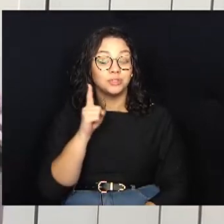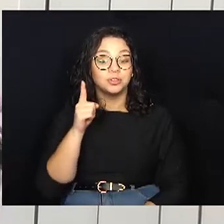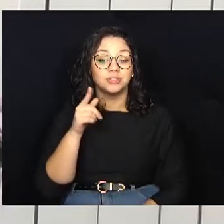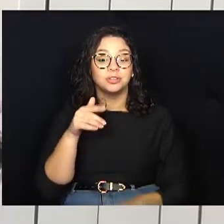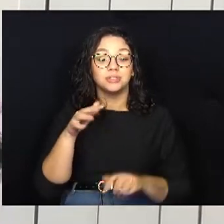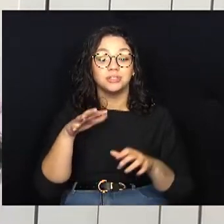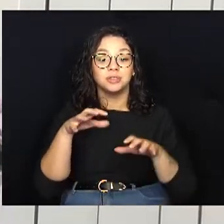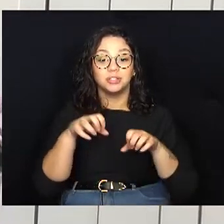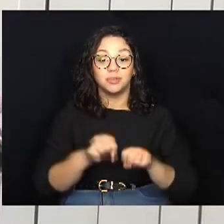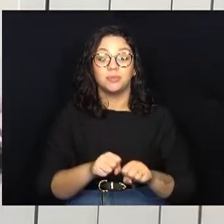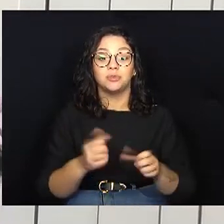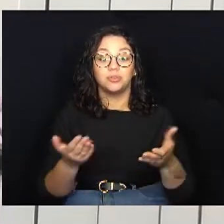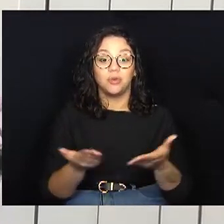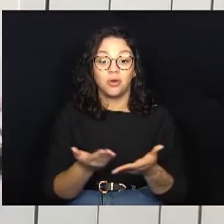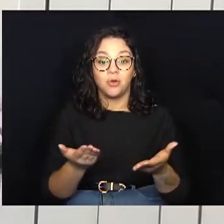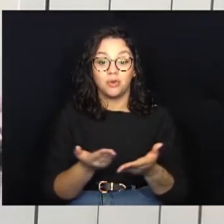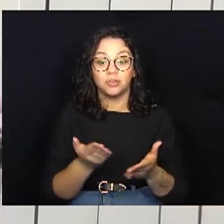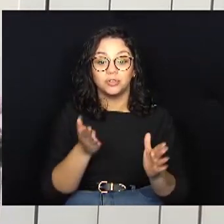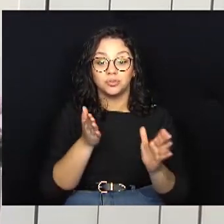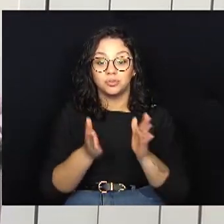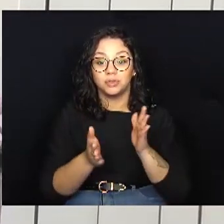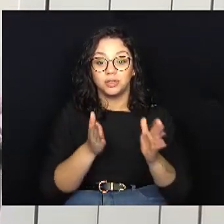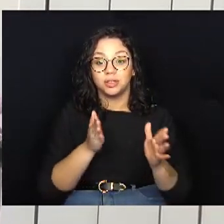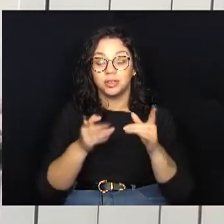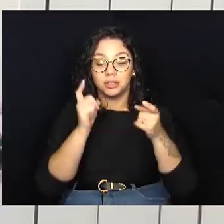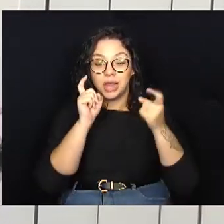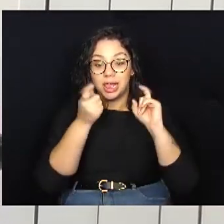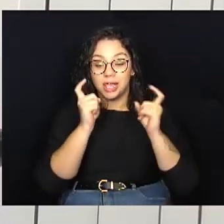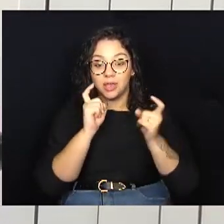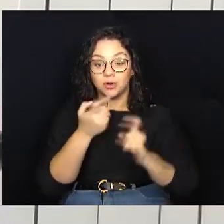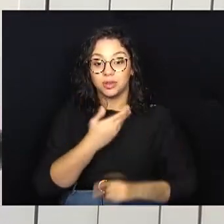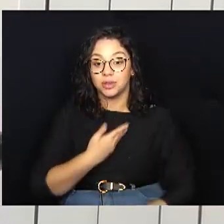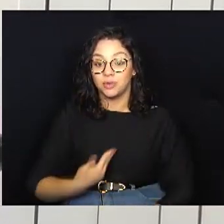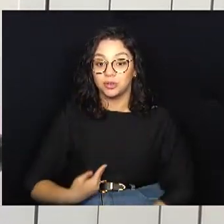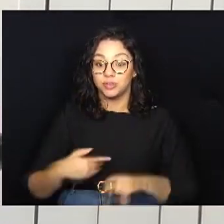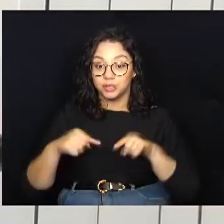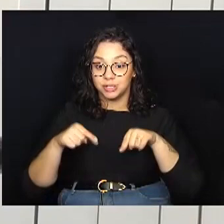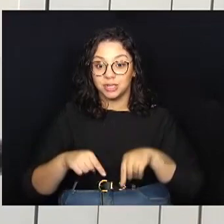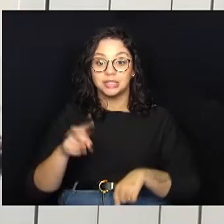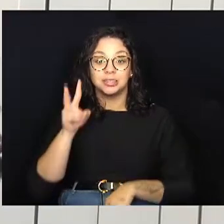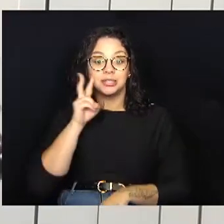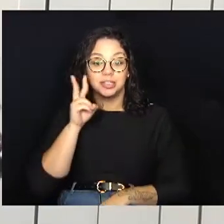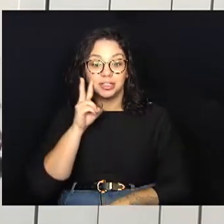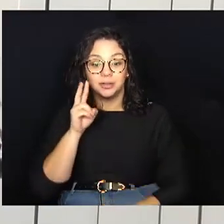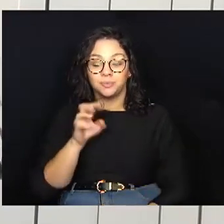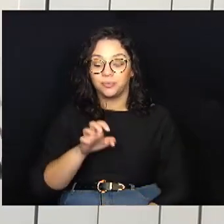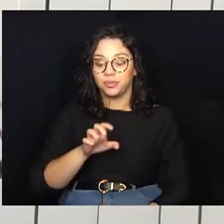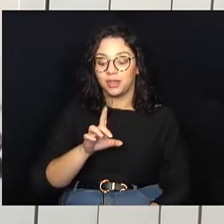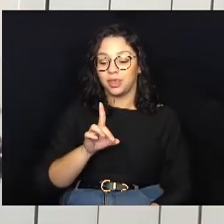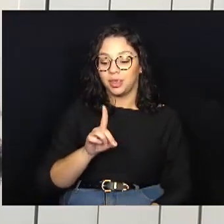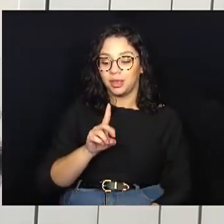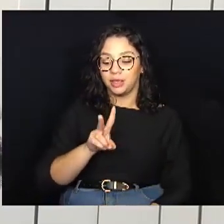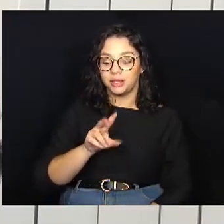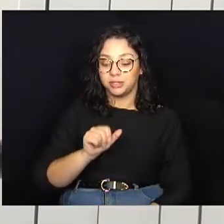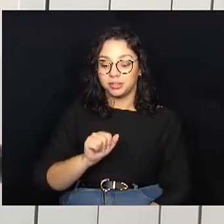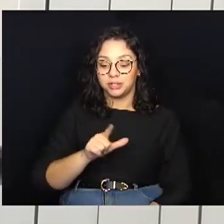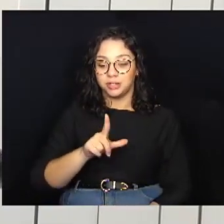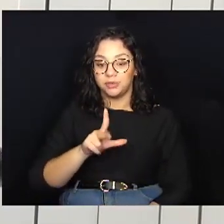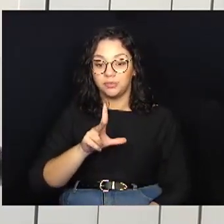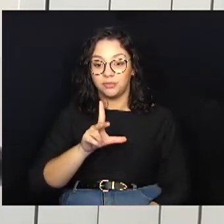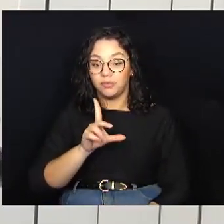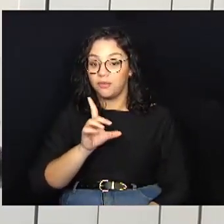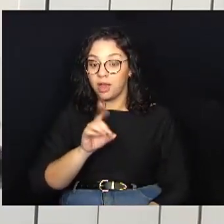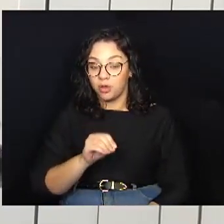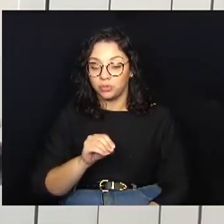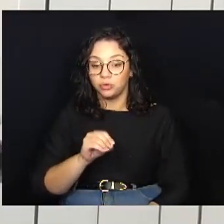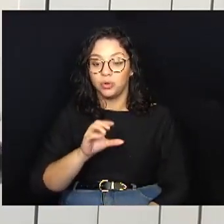durante a reunião ordinária desta segunda-feira. Edivaldo de Melo, apelidado de Edivaldo Cabello, em